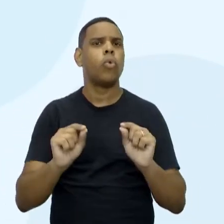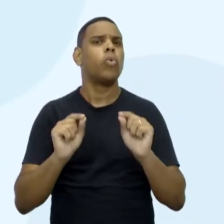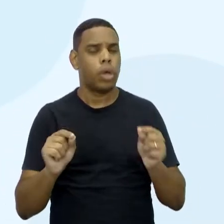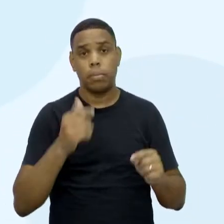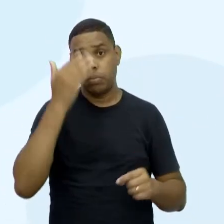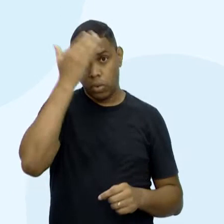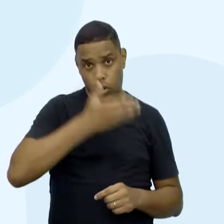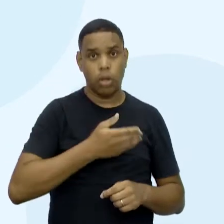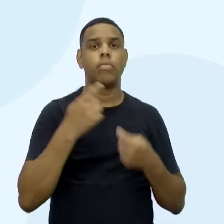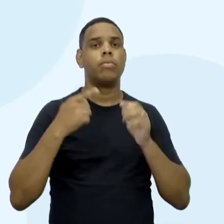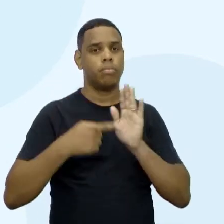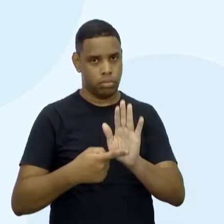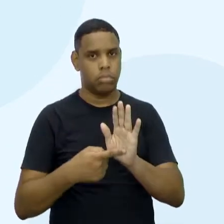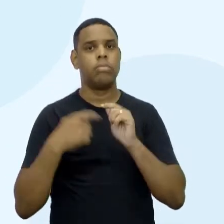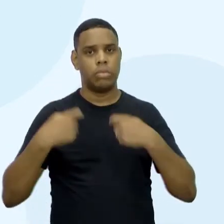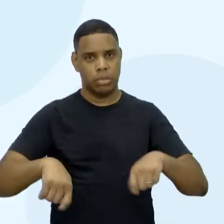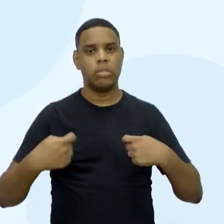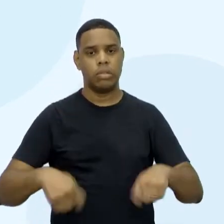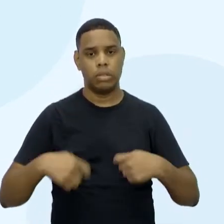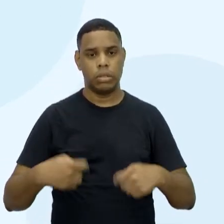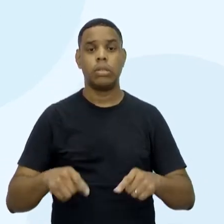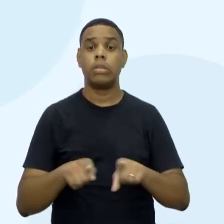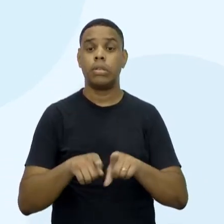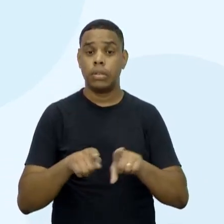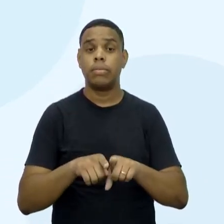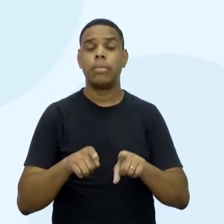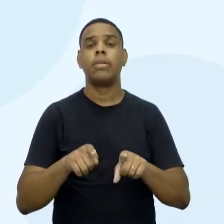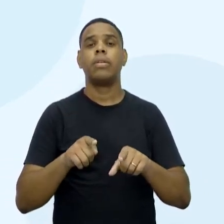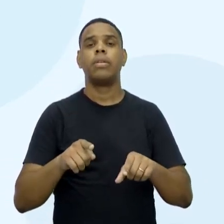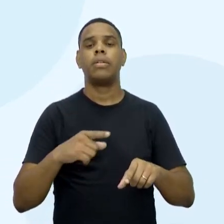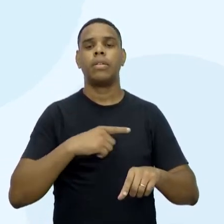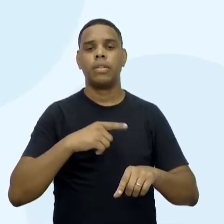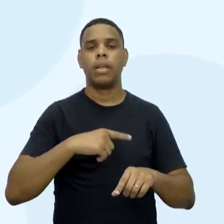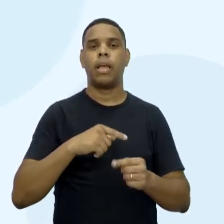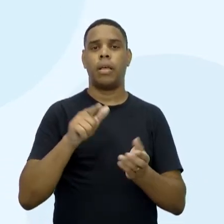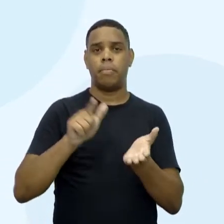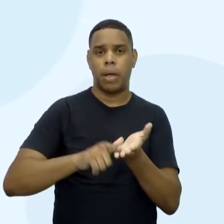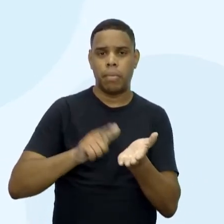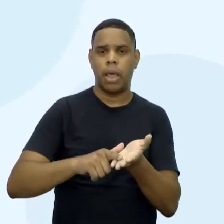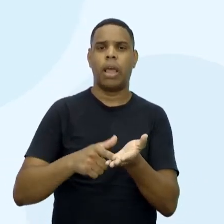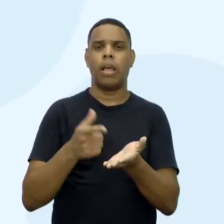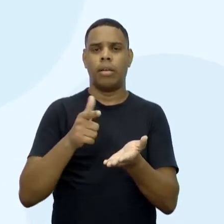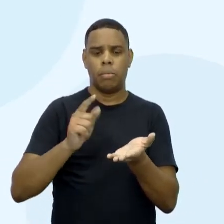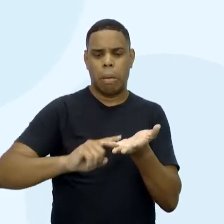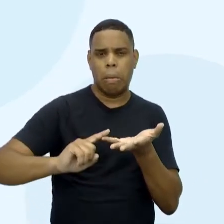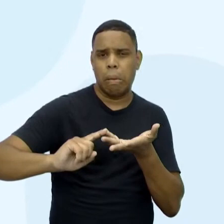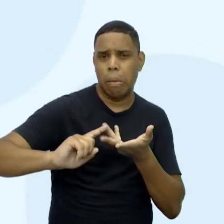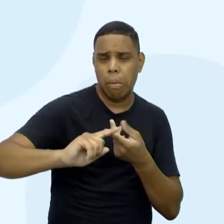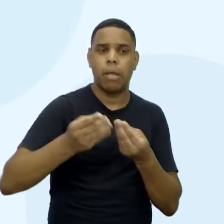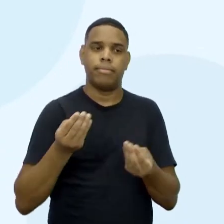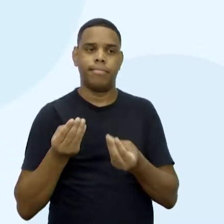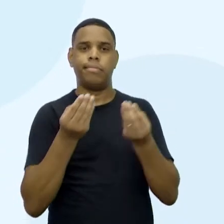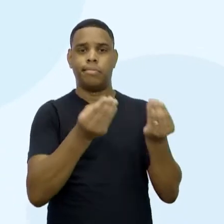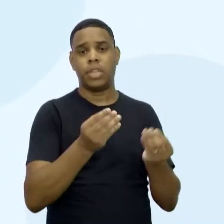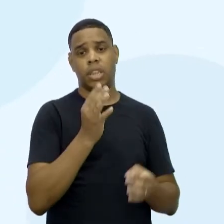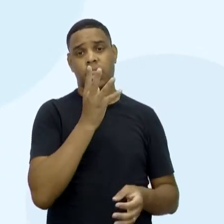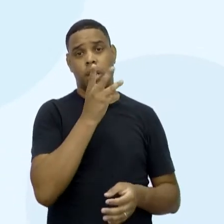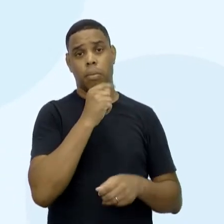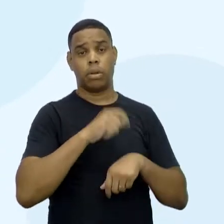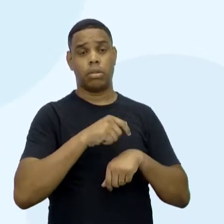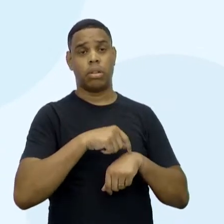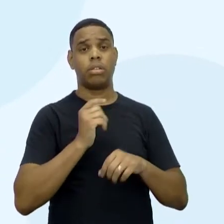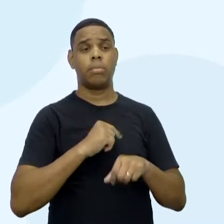gente precisa comprovar como. E existe uma série de papeladas a serem entregues e pode demorar até um